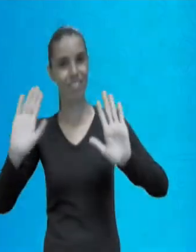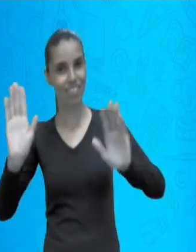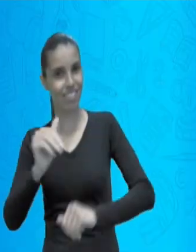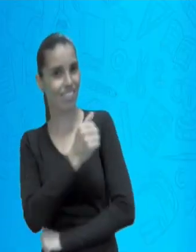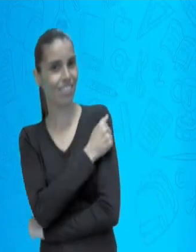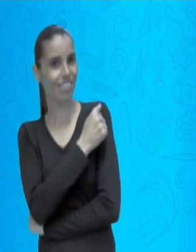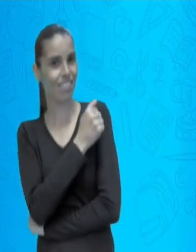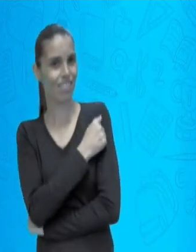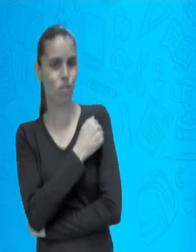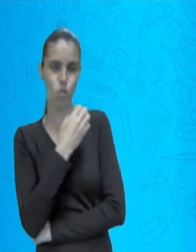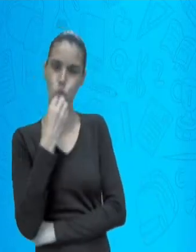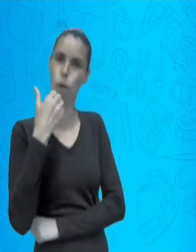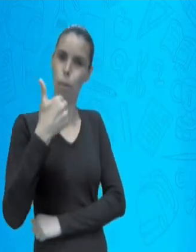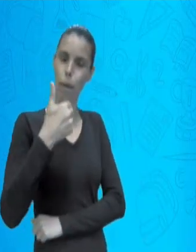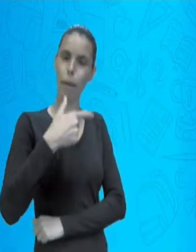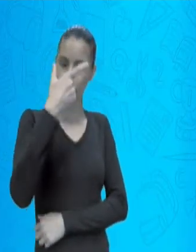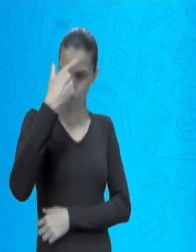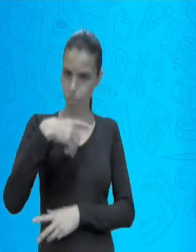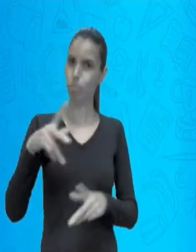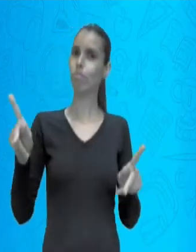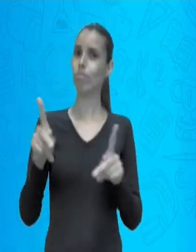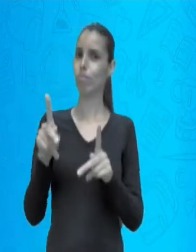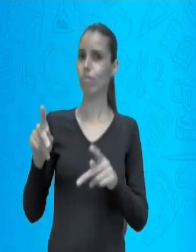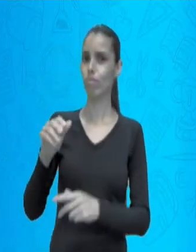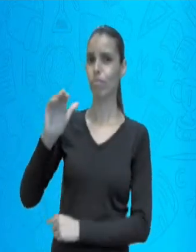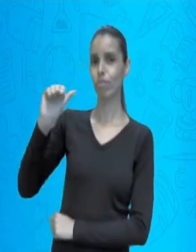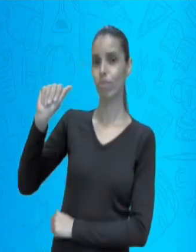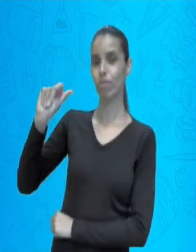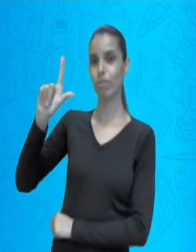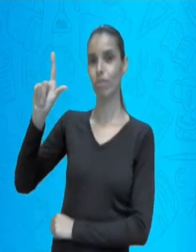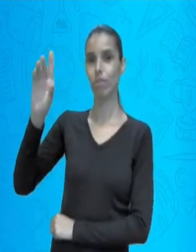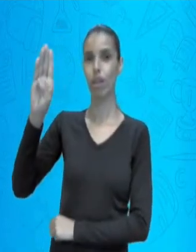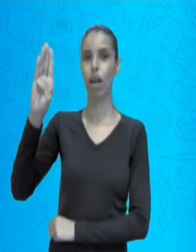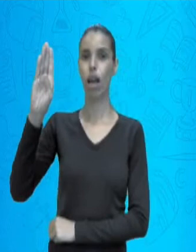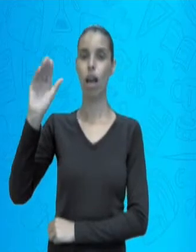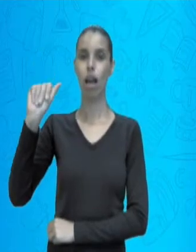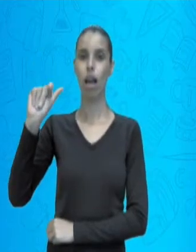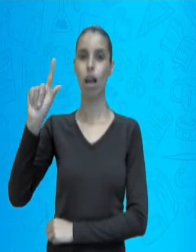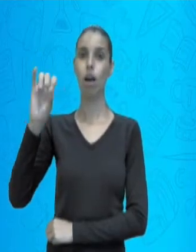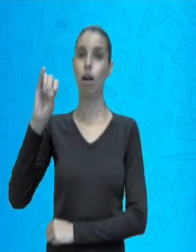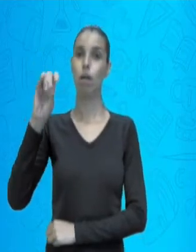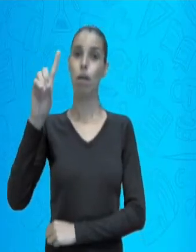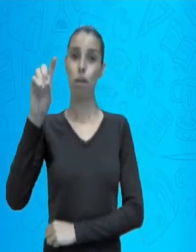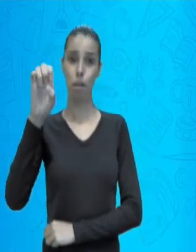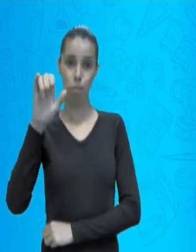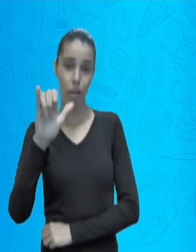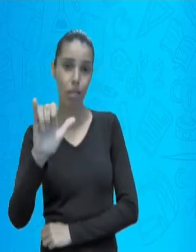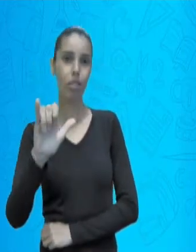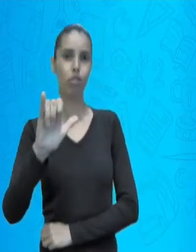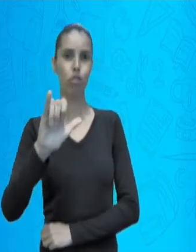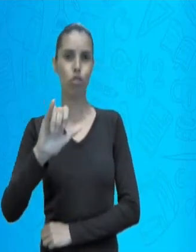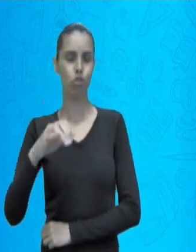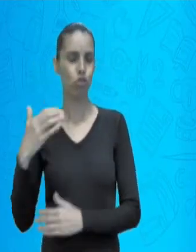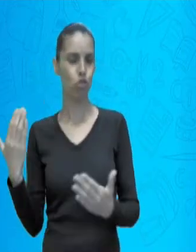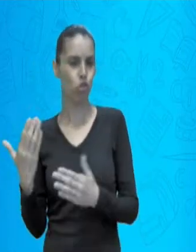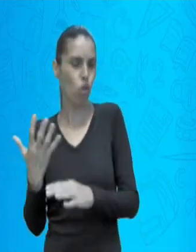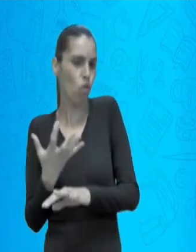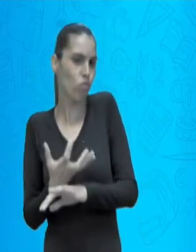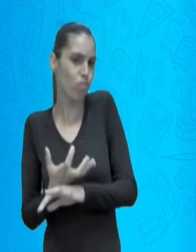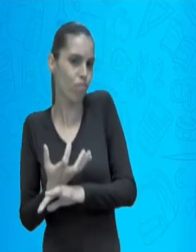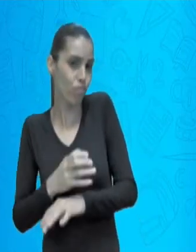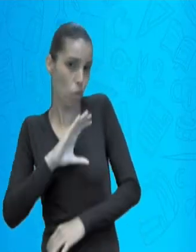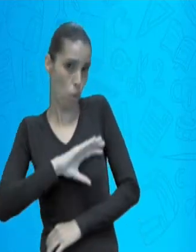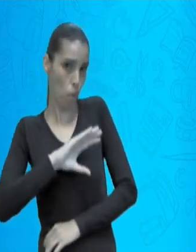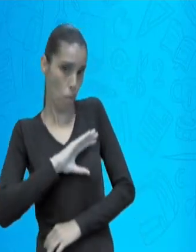Olá, estudantes! Eu sou a professora Albalide, do componente curricular de língua portuguesa. O objeto